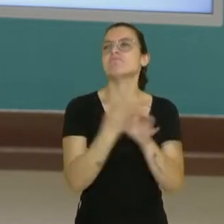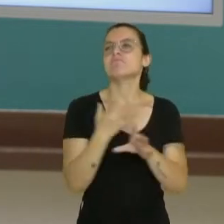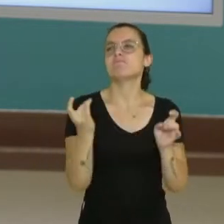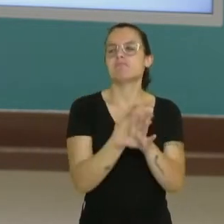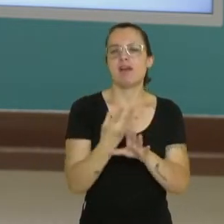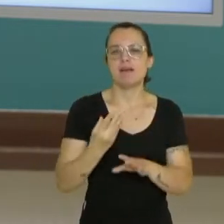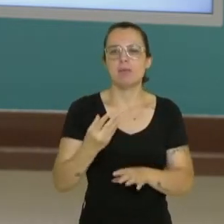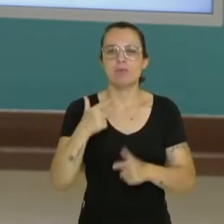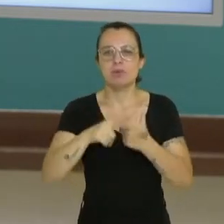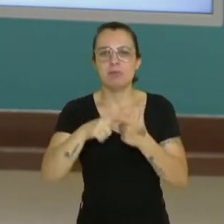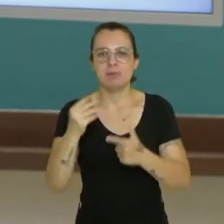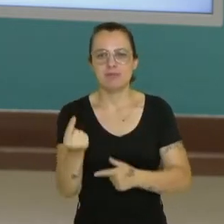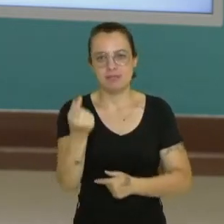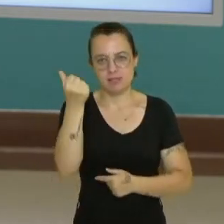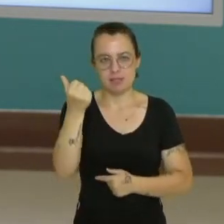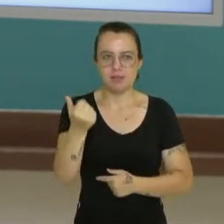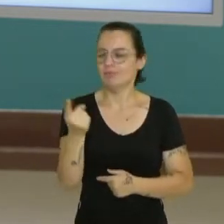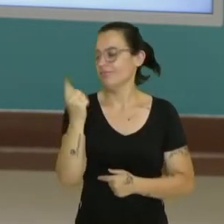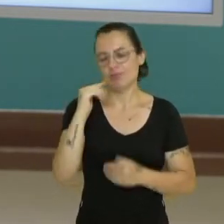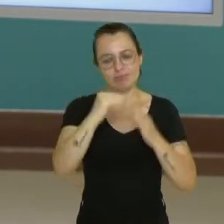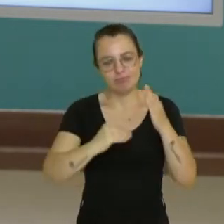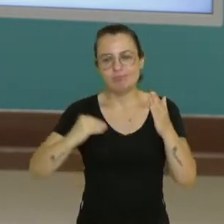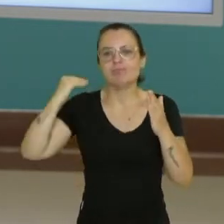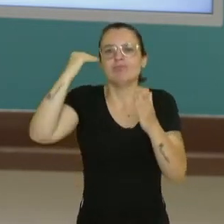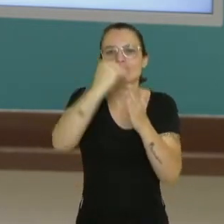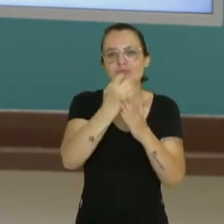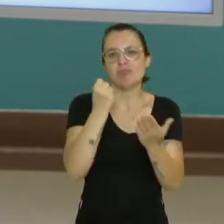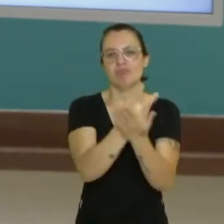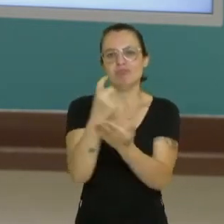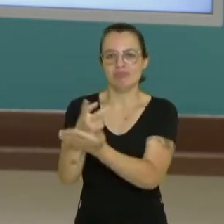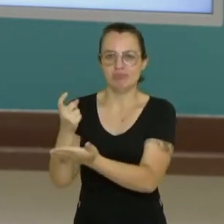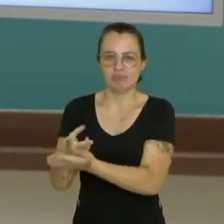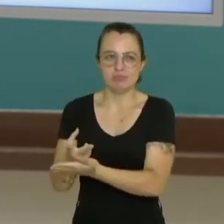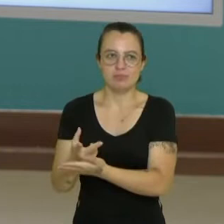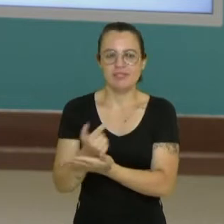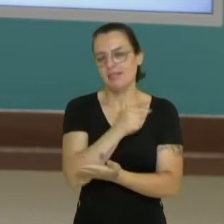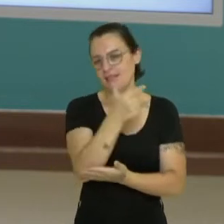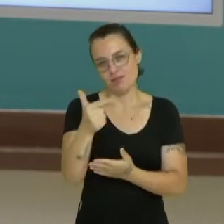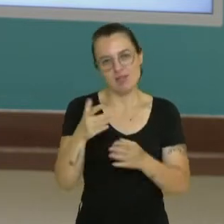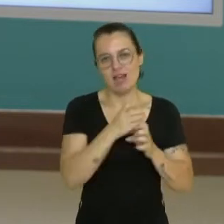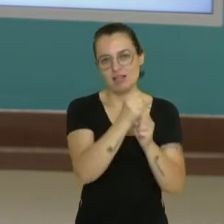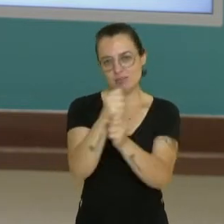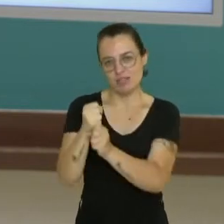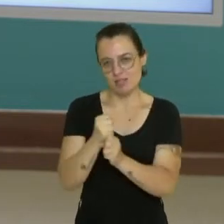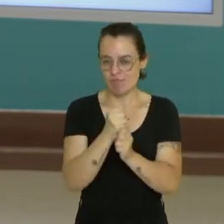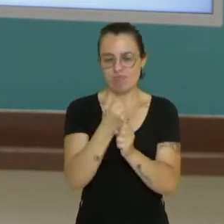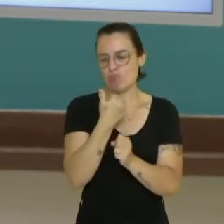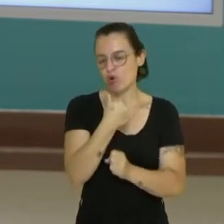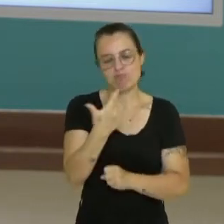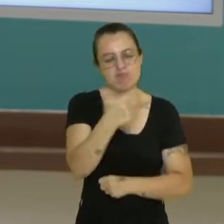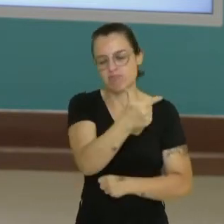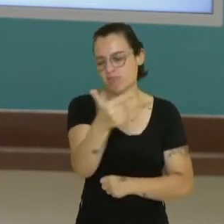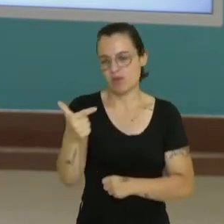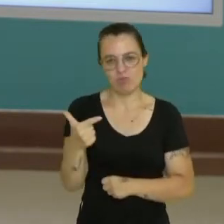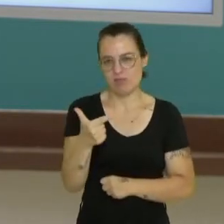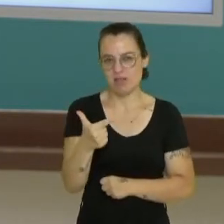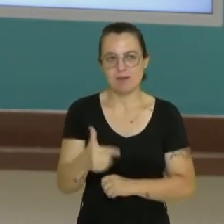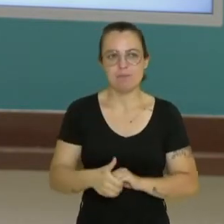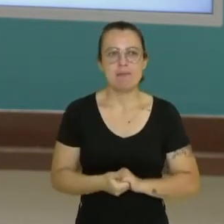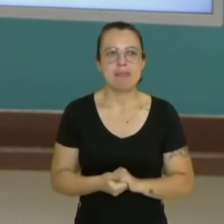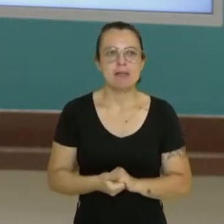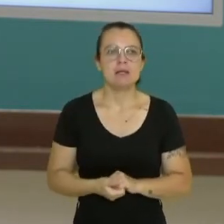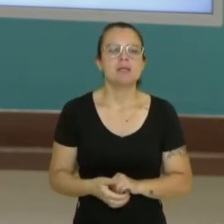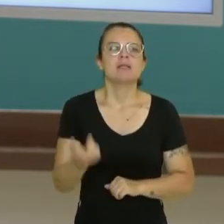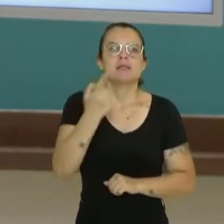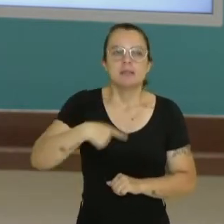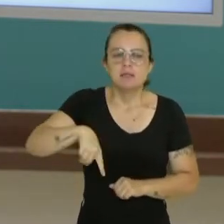problemas financeiros. Na verdade, ela só vai aumentar suas despesas, não tendo exatamente uma saúde financeira adequada. Então, nós